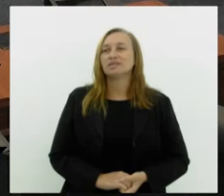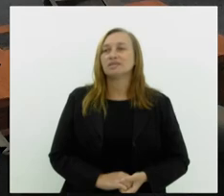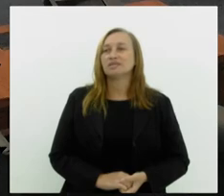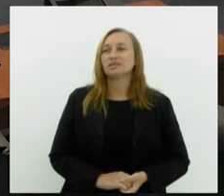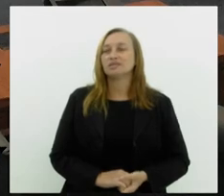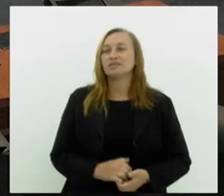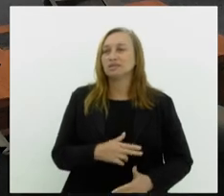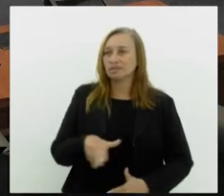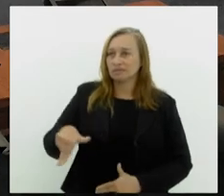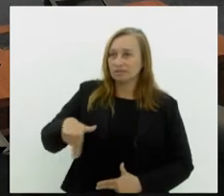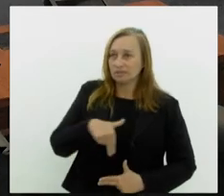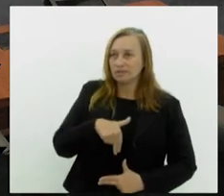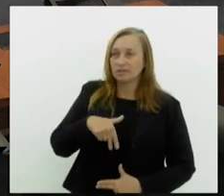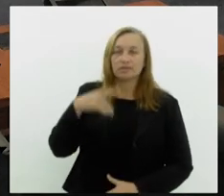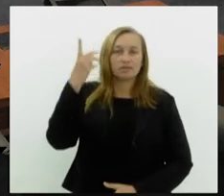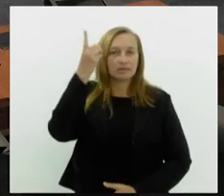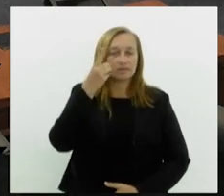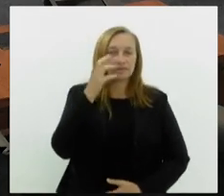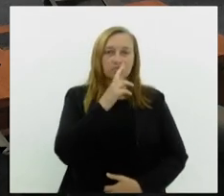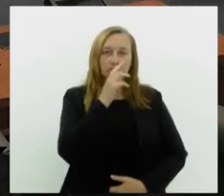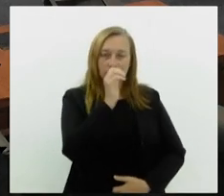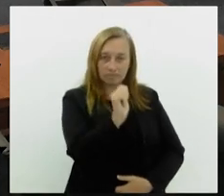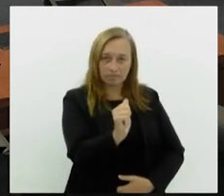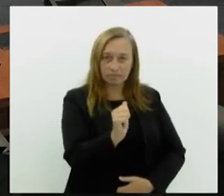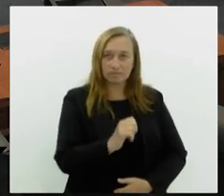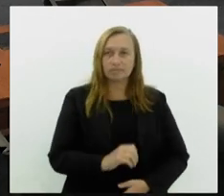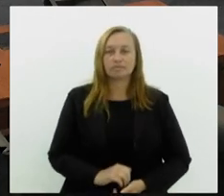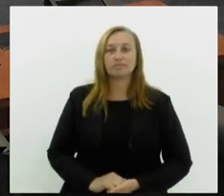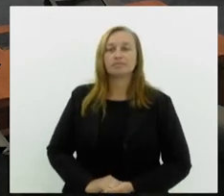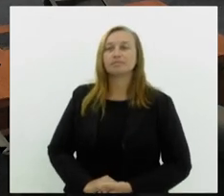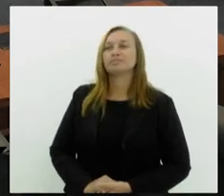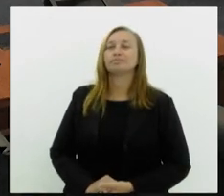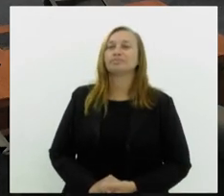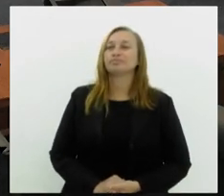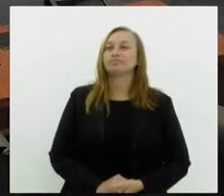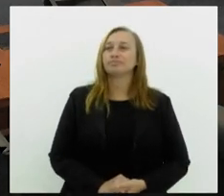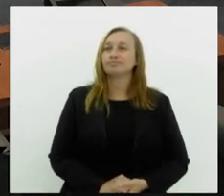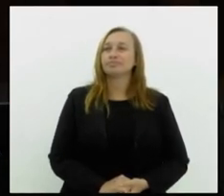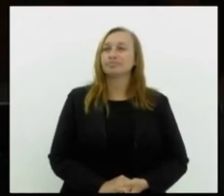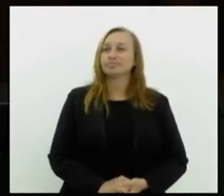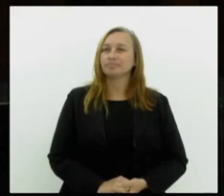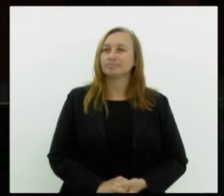Próximo orador inscrito é o nobre deputado Rodrigo Amorim.